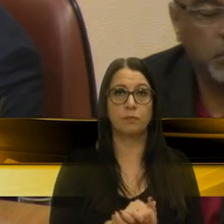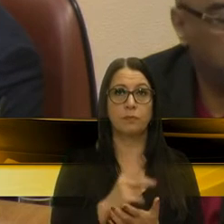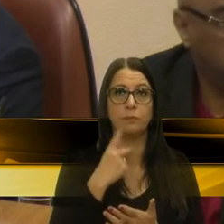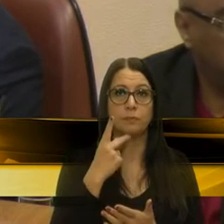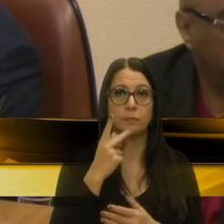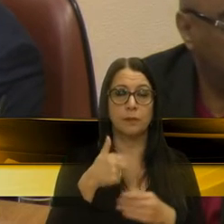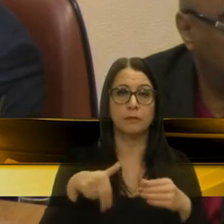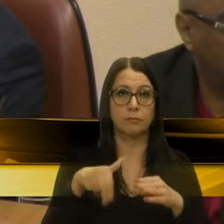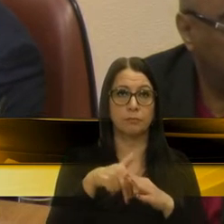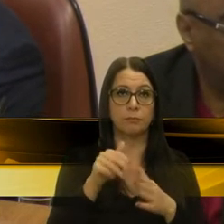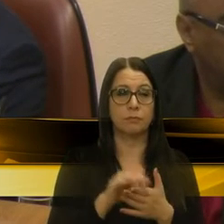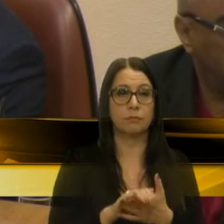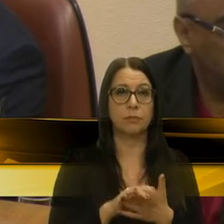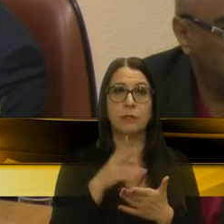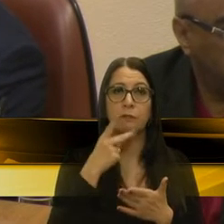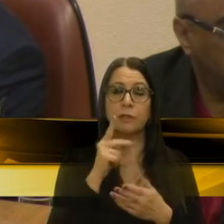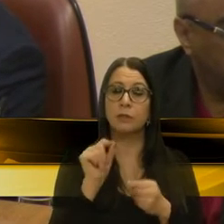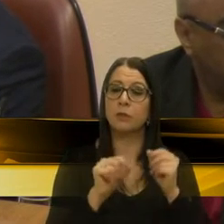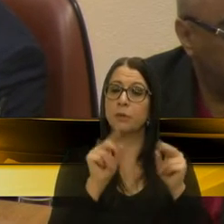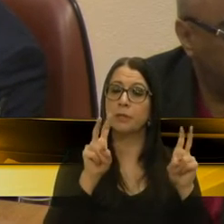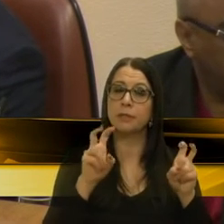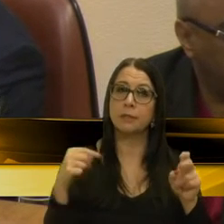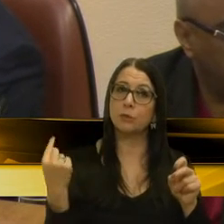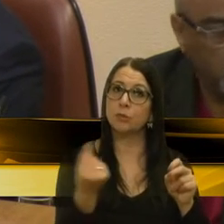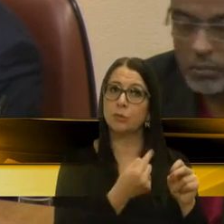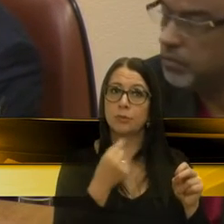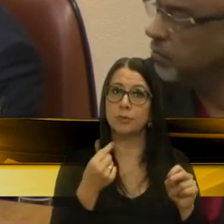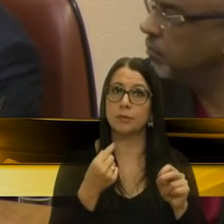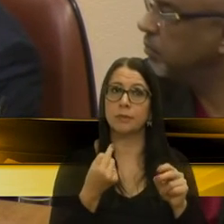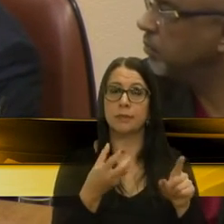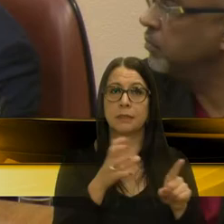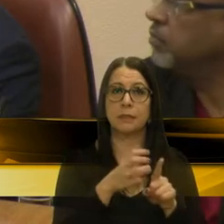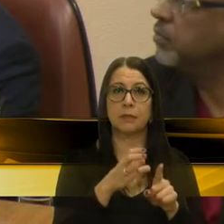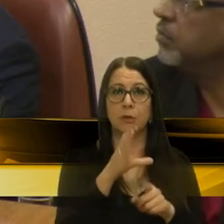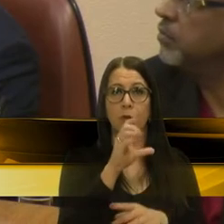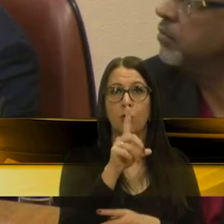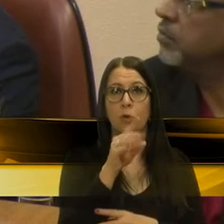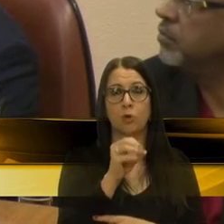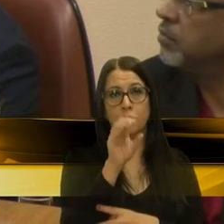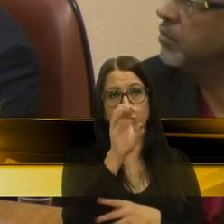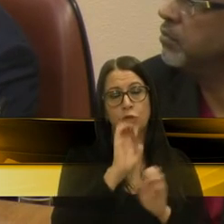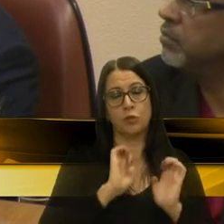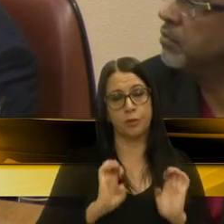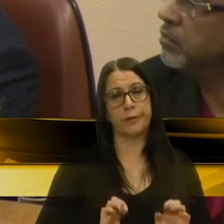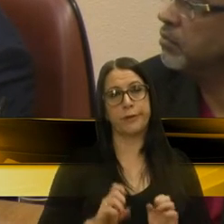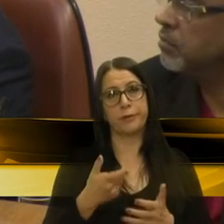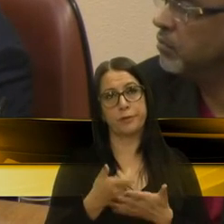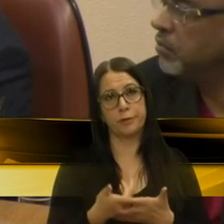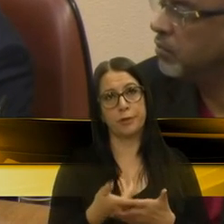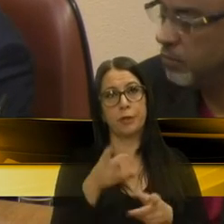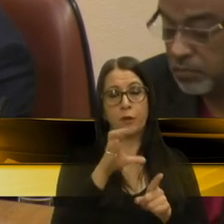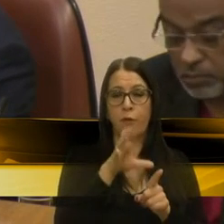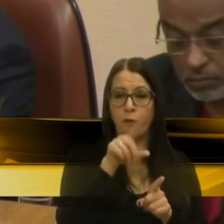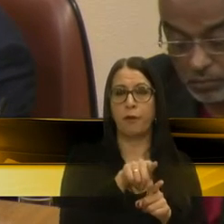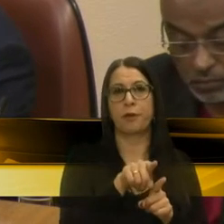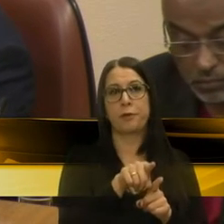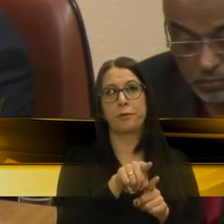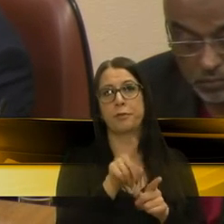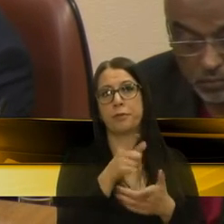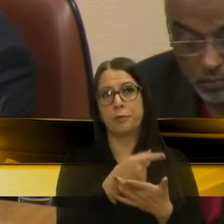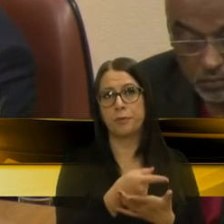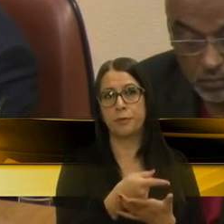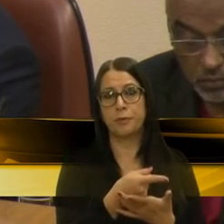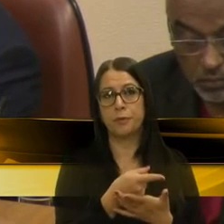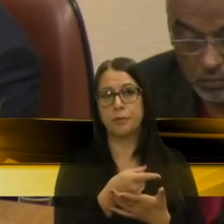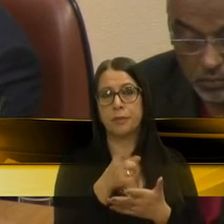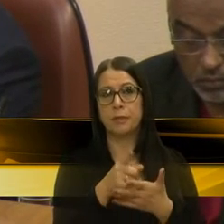aqui da tribuna, dizer que esses assuntos todos, olha, infringiram o Código de Ética da Magistratura Nacional, o Código de Processo Penal, o